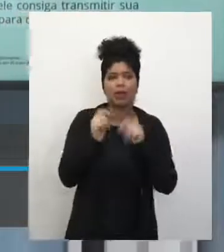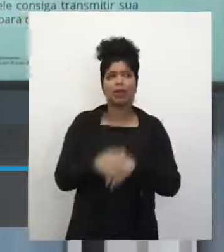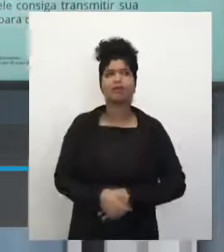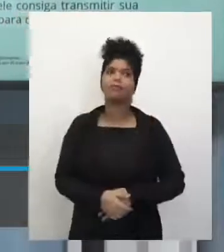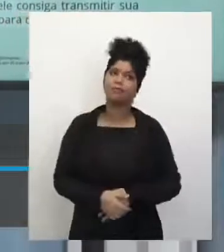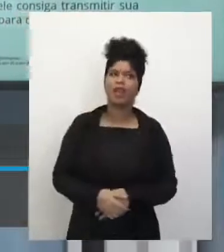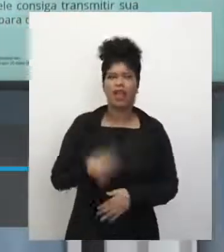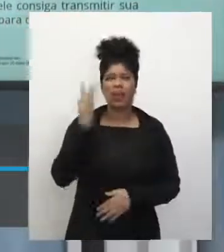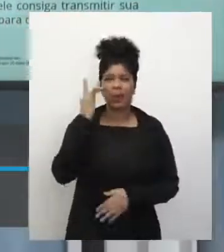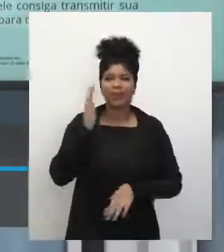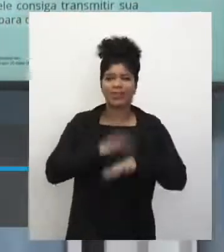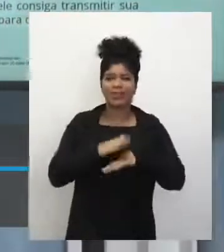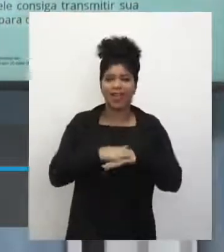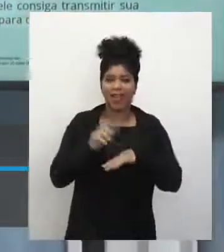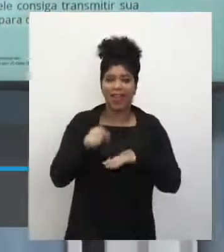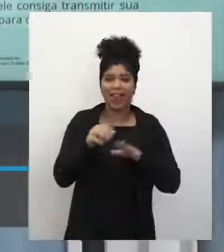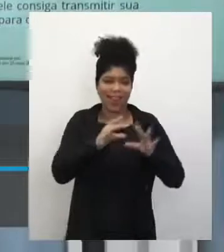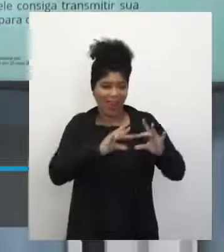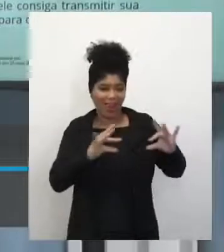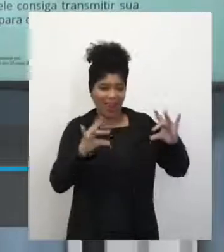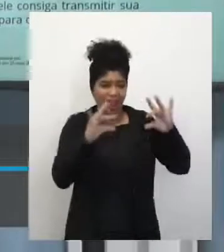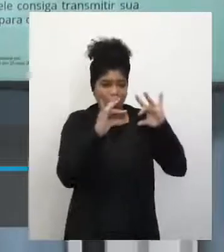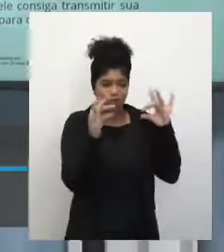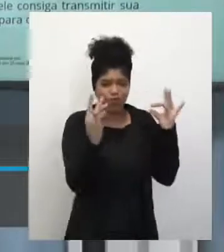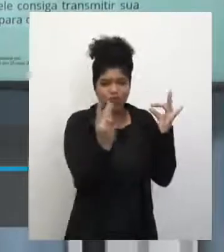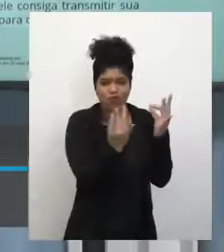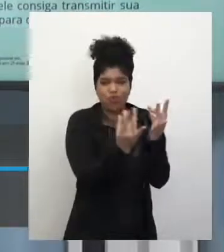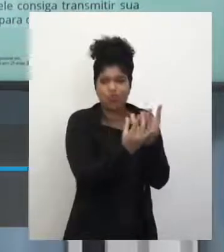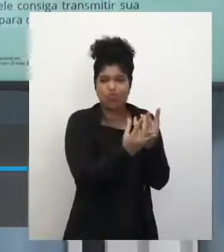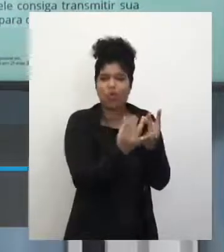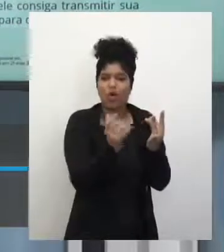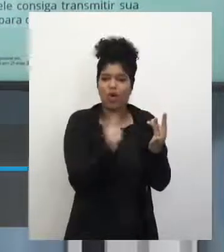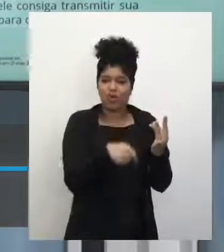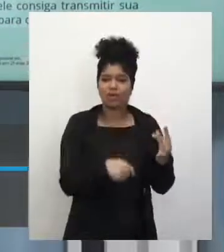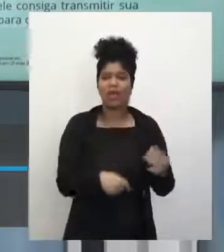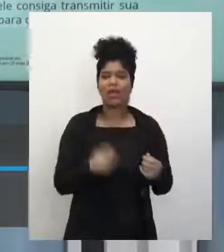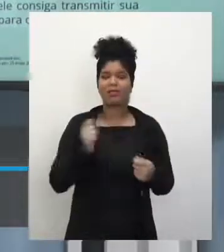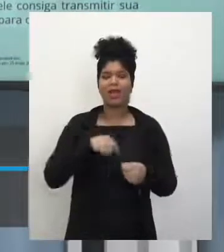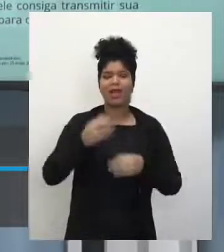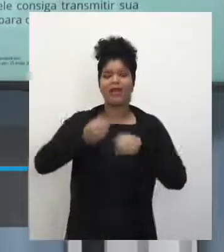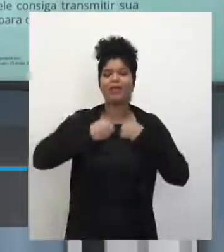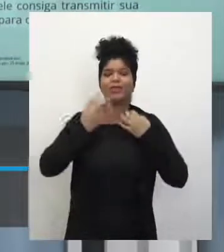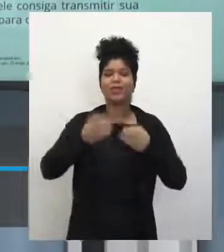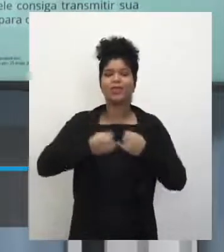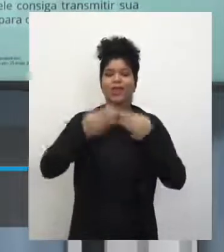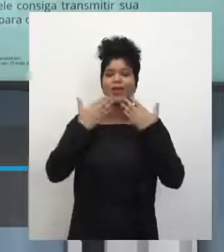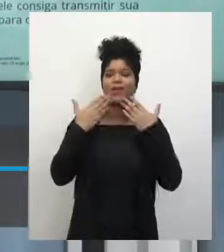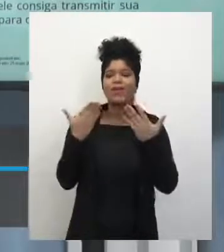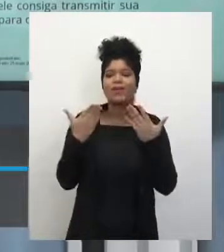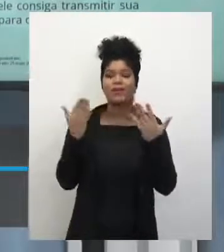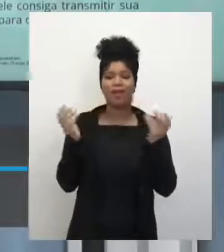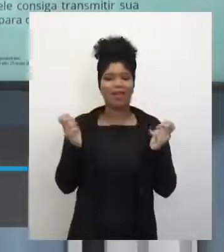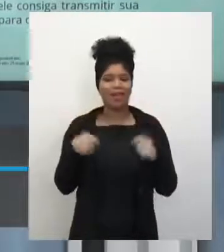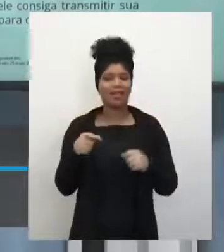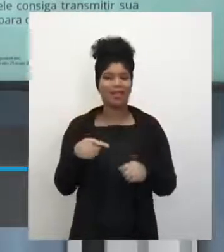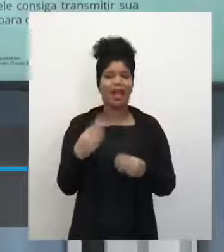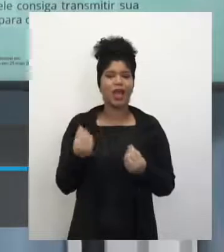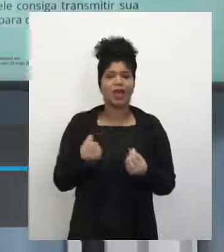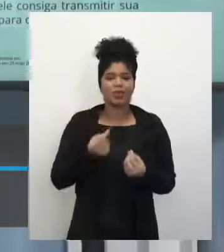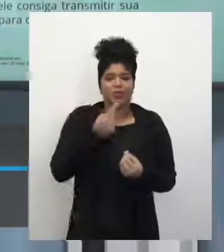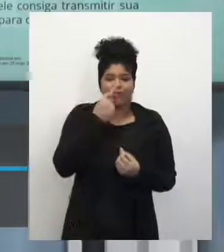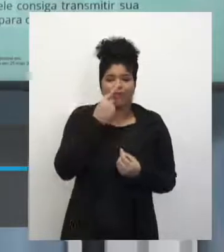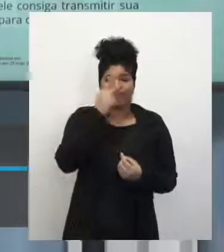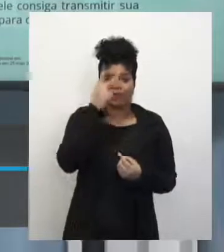eu acho que eu vou fazer uma escultura, porque eu acho que uma escultura vai ser a forma mais tranquila, mais fácil, né? Mais assimilável